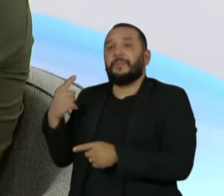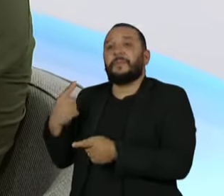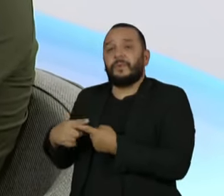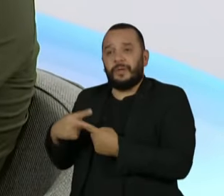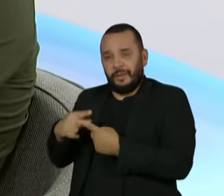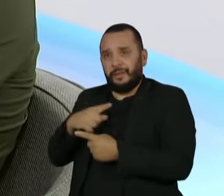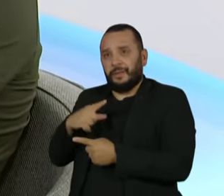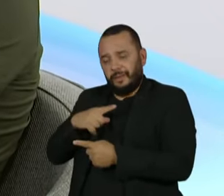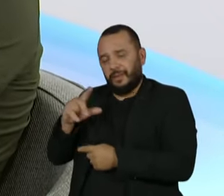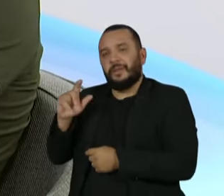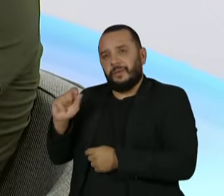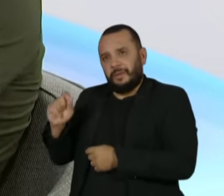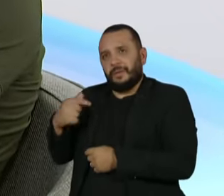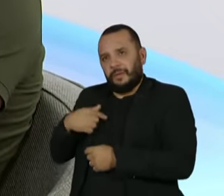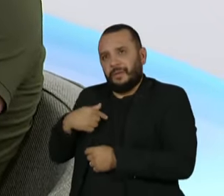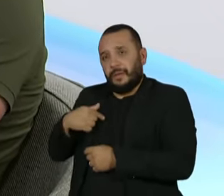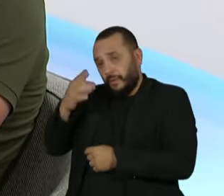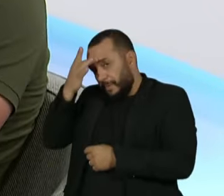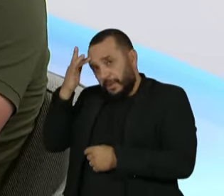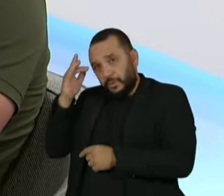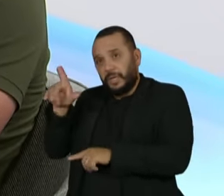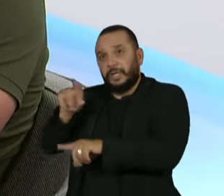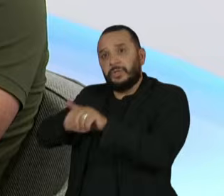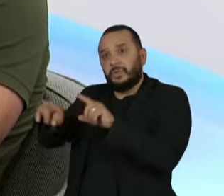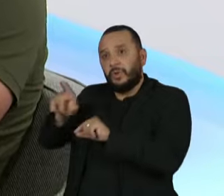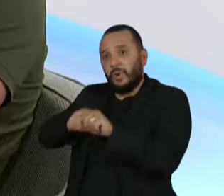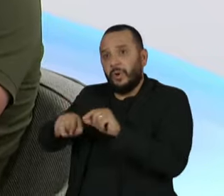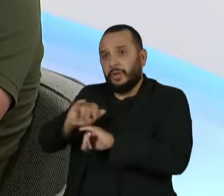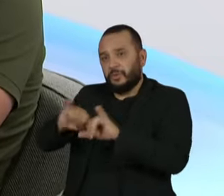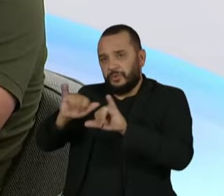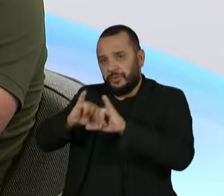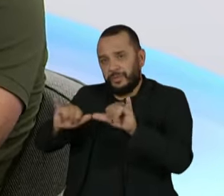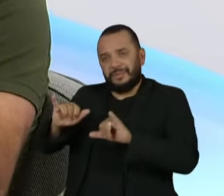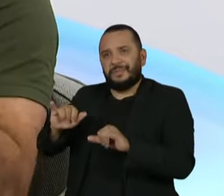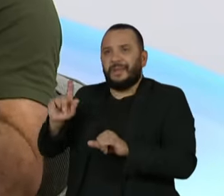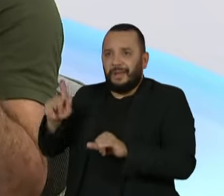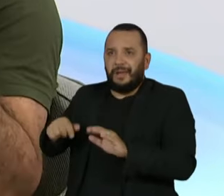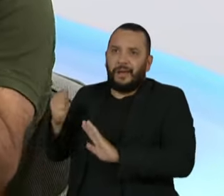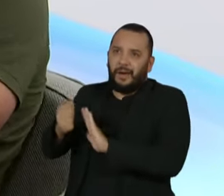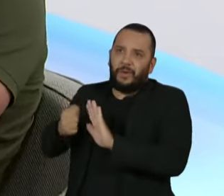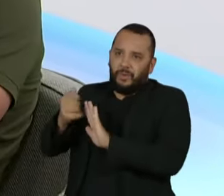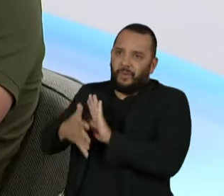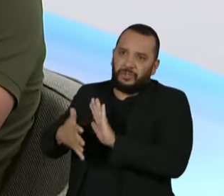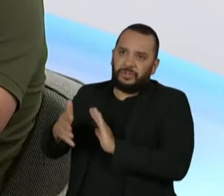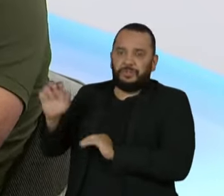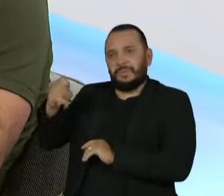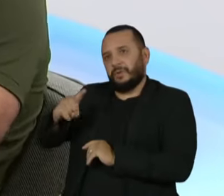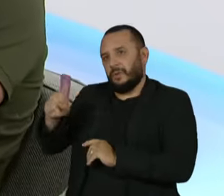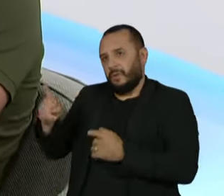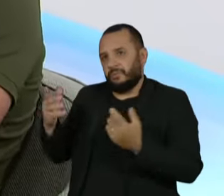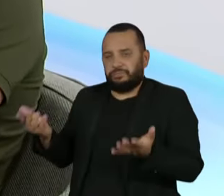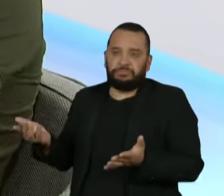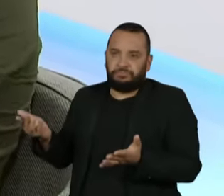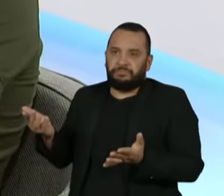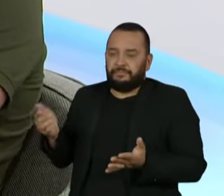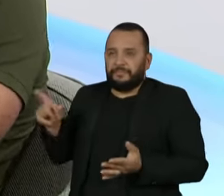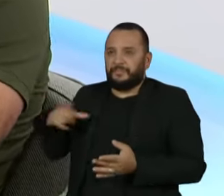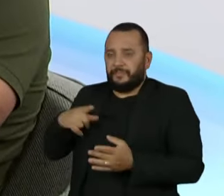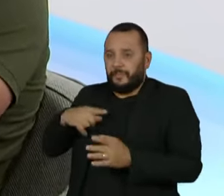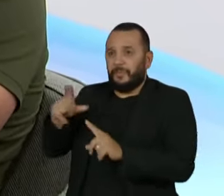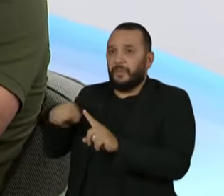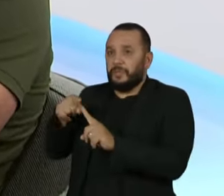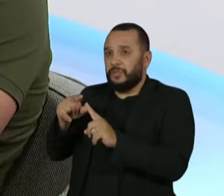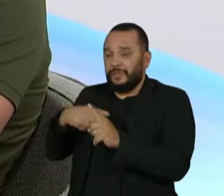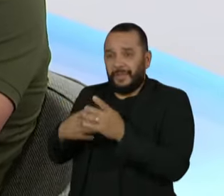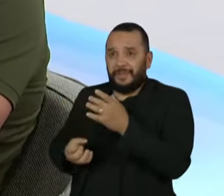editor pouco importa se essa editor é algoritmo ou não ele foi escrito por pessoas e ele foi escrito com o objetivo de expor de